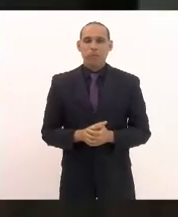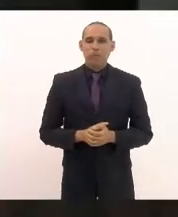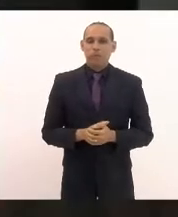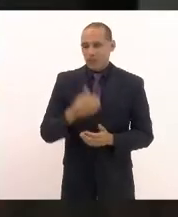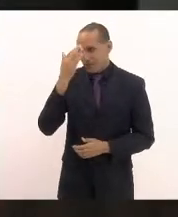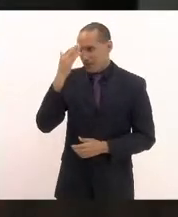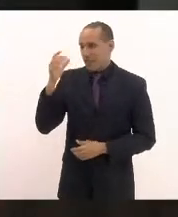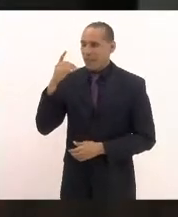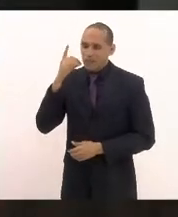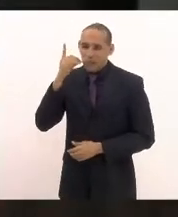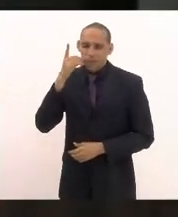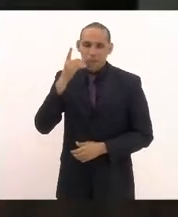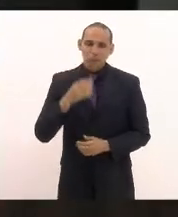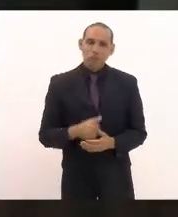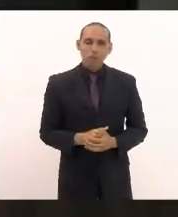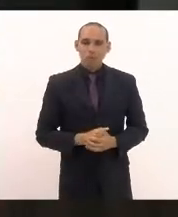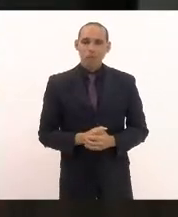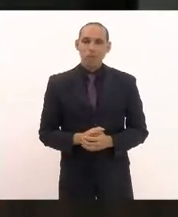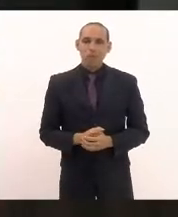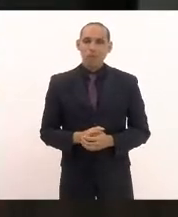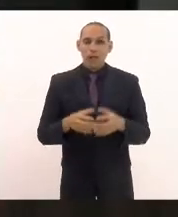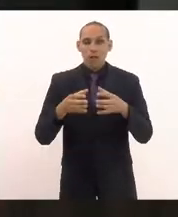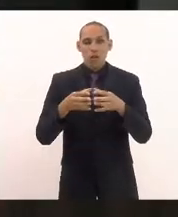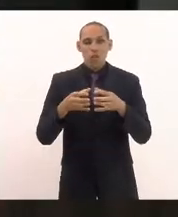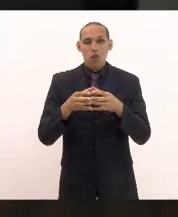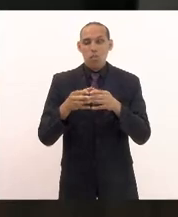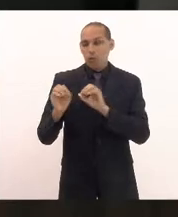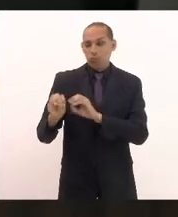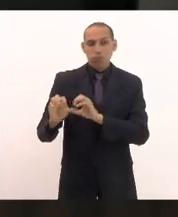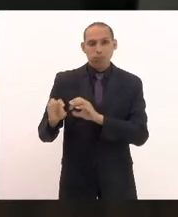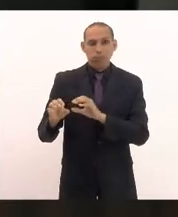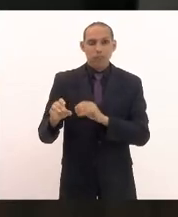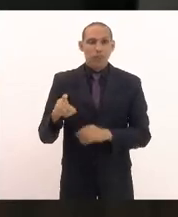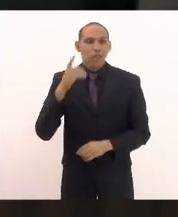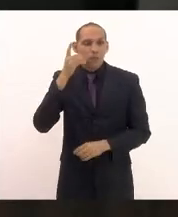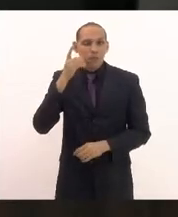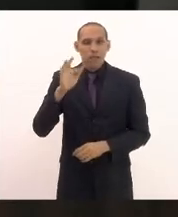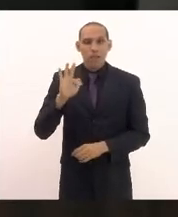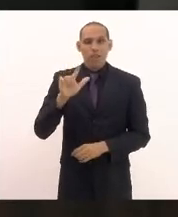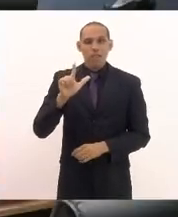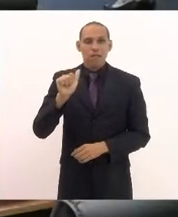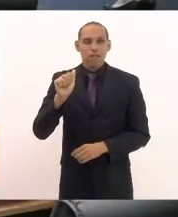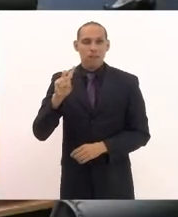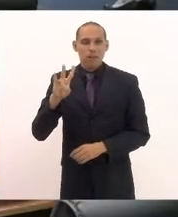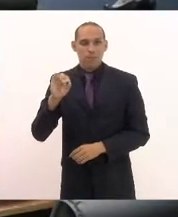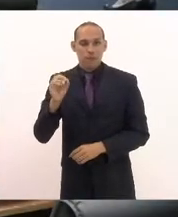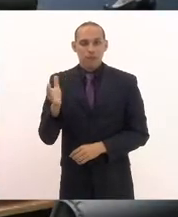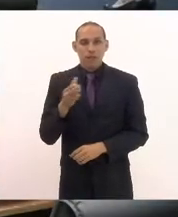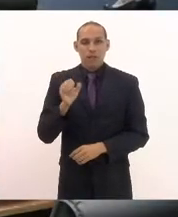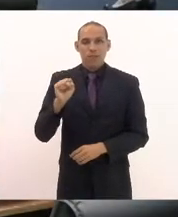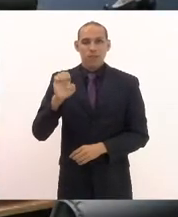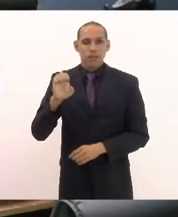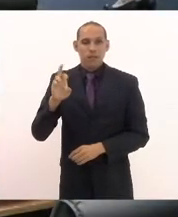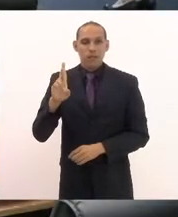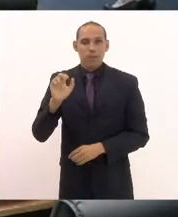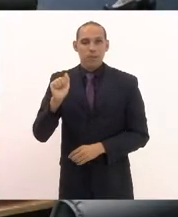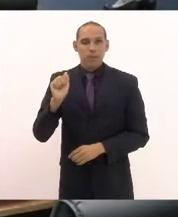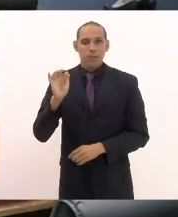Obrigada, deputado. Pela Comissão de Educação, deputado Flávio Serafini.